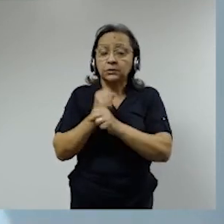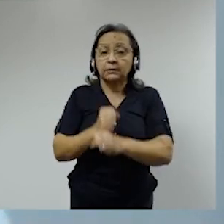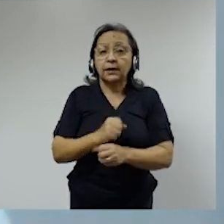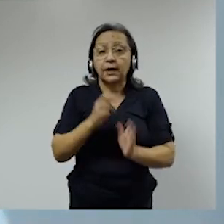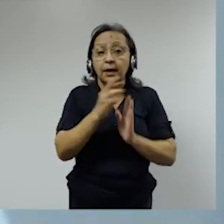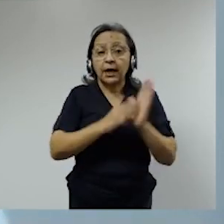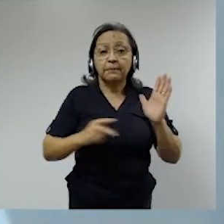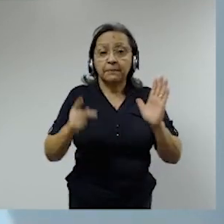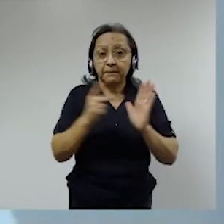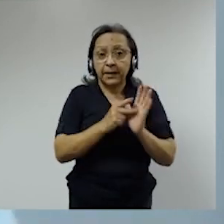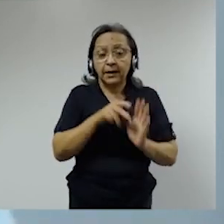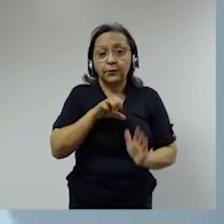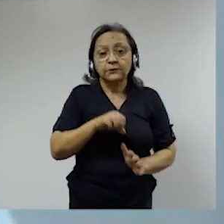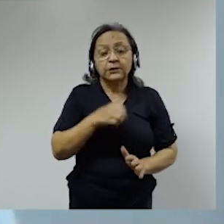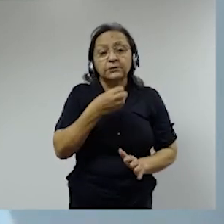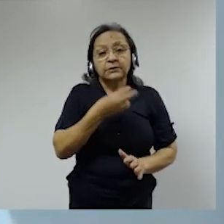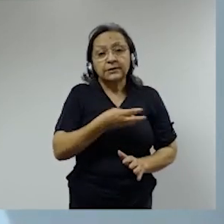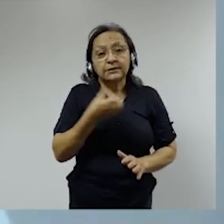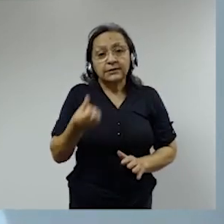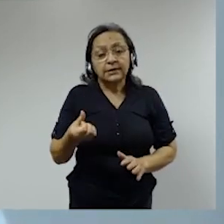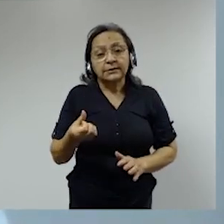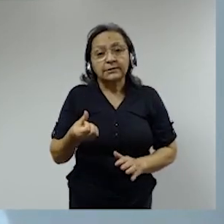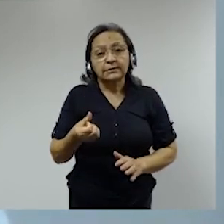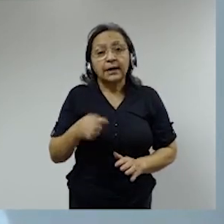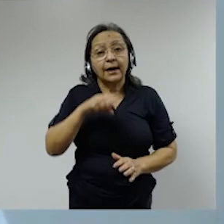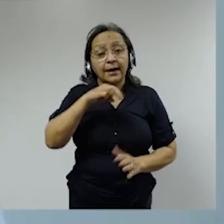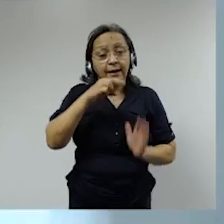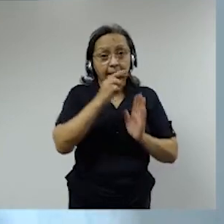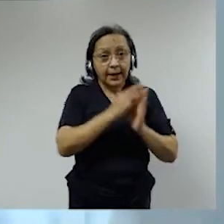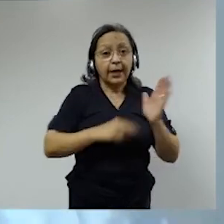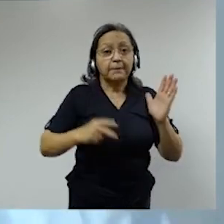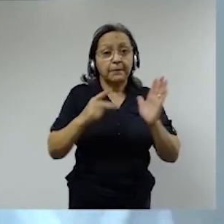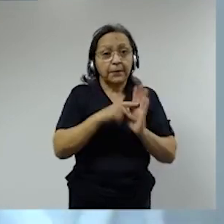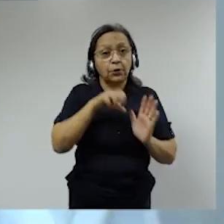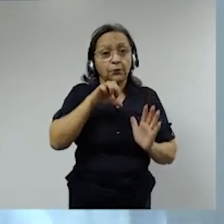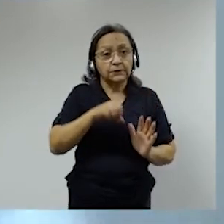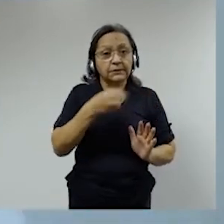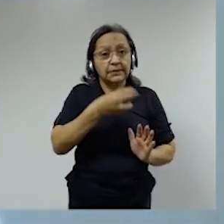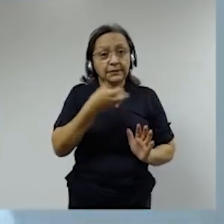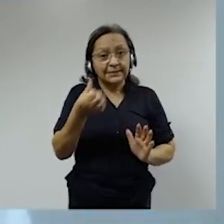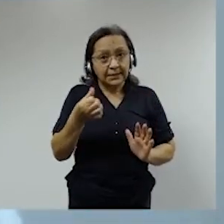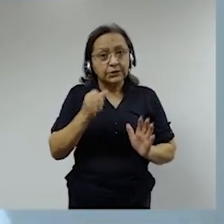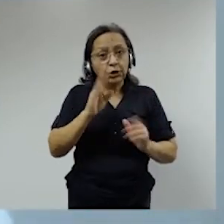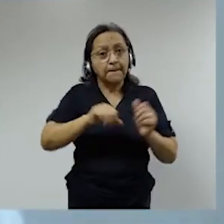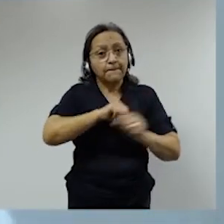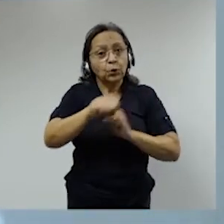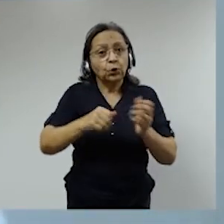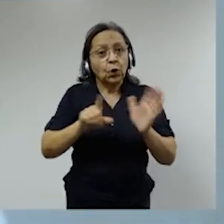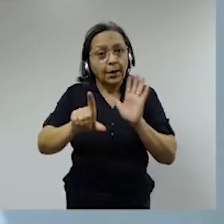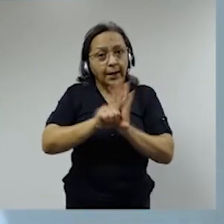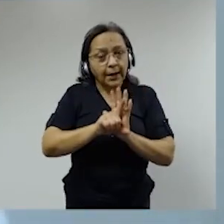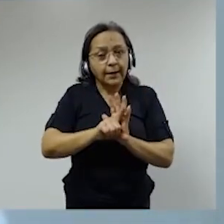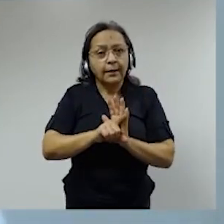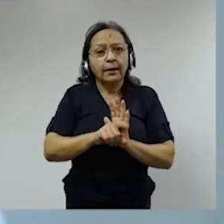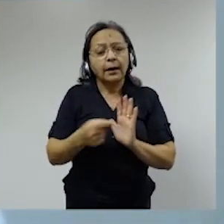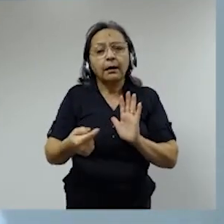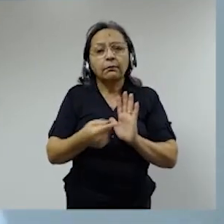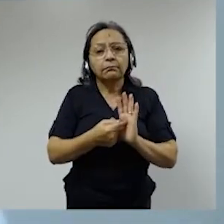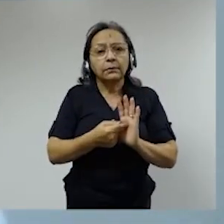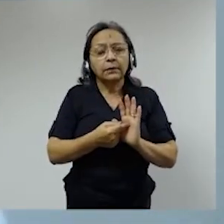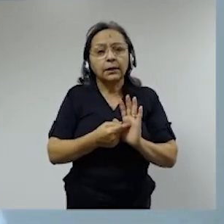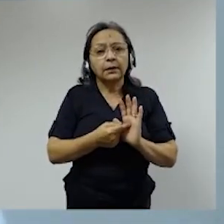respeito aos aposentados. A MP 936, convertida em lei, ela veda a percepção do